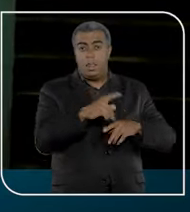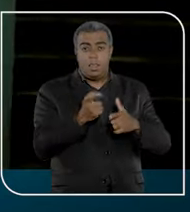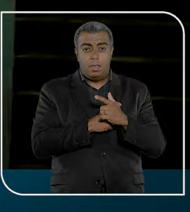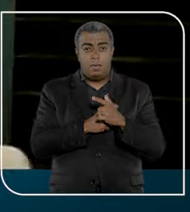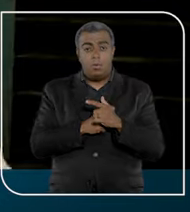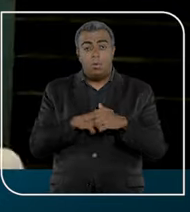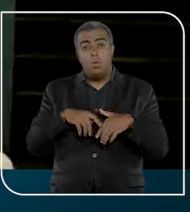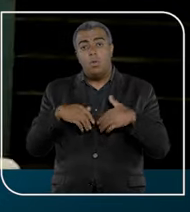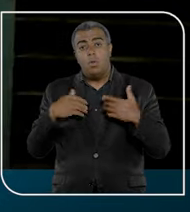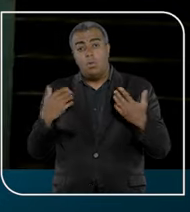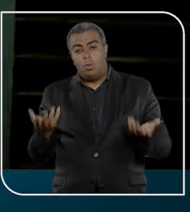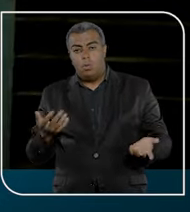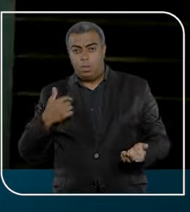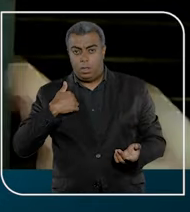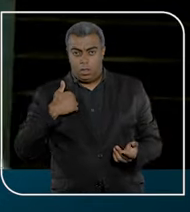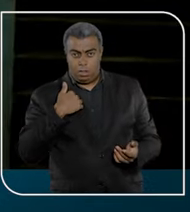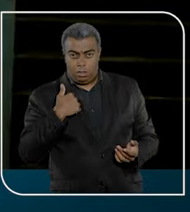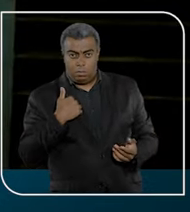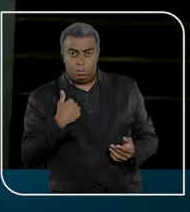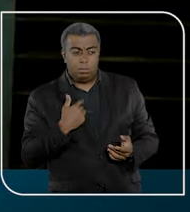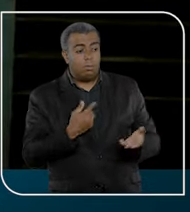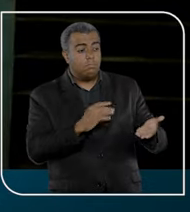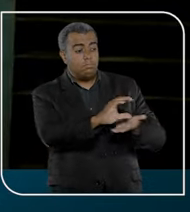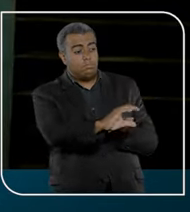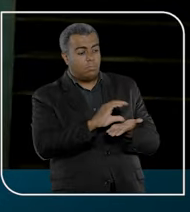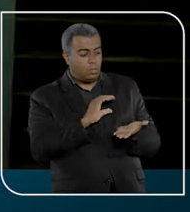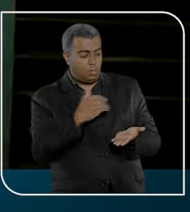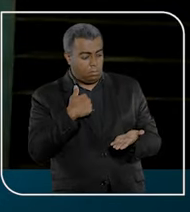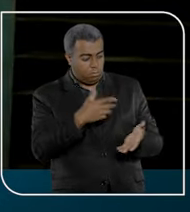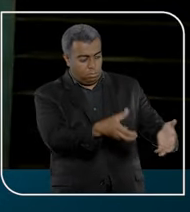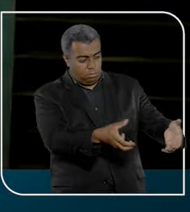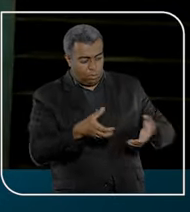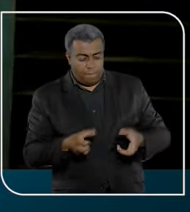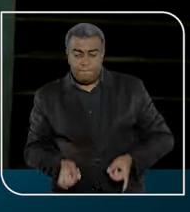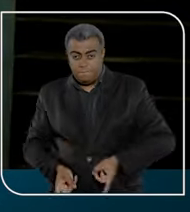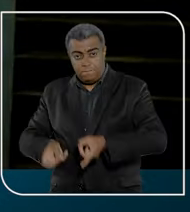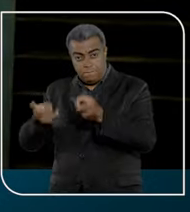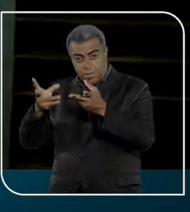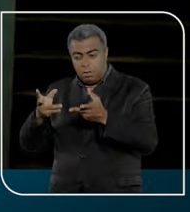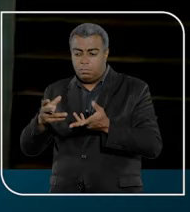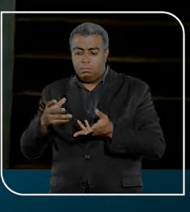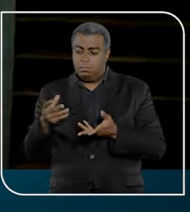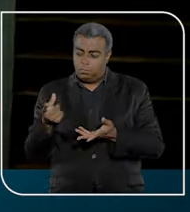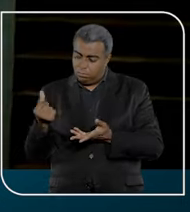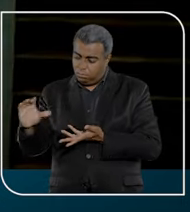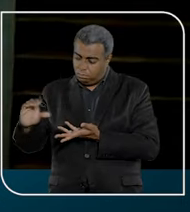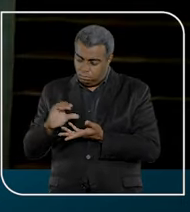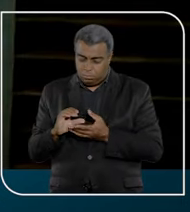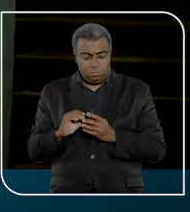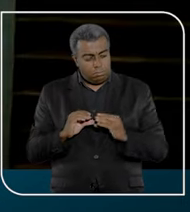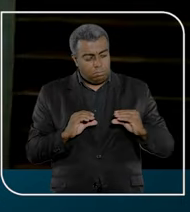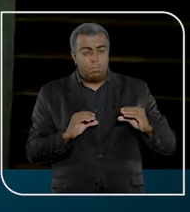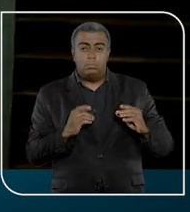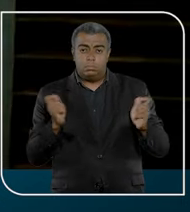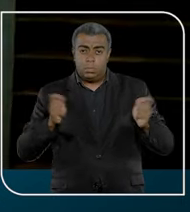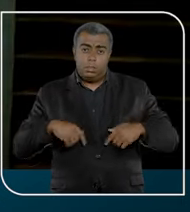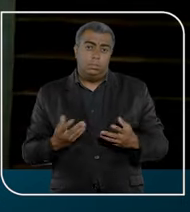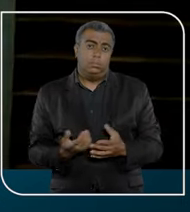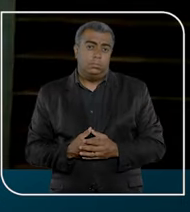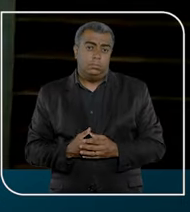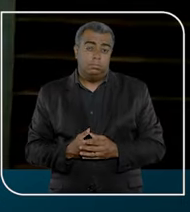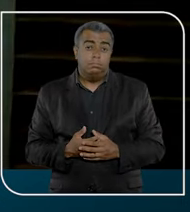venda, faça essa transação. Ou que o próprio credor coloque o bem à venda e faça a transação. Então,